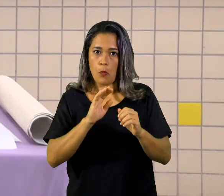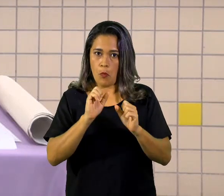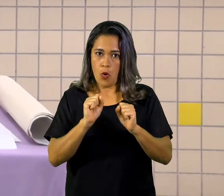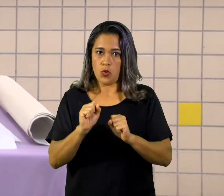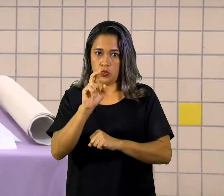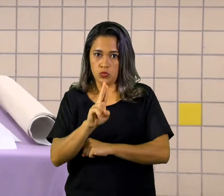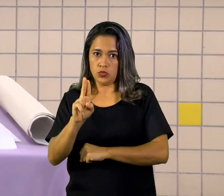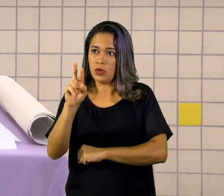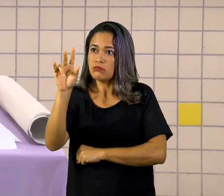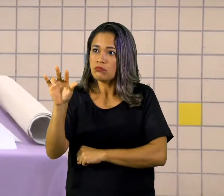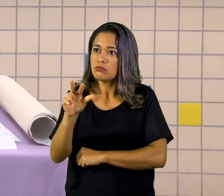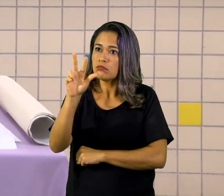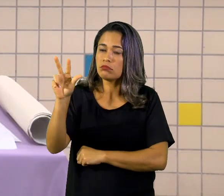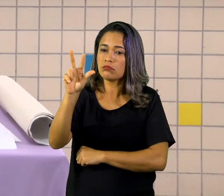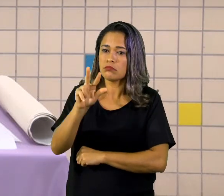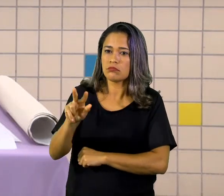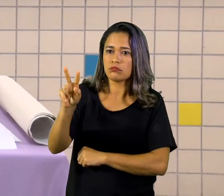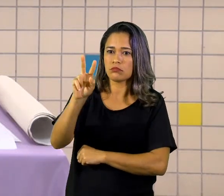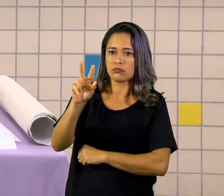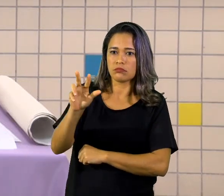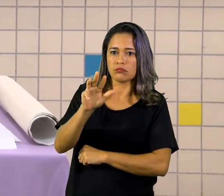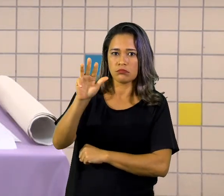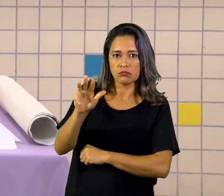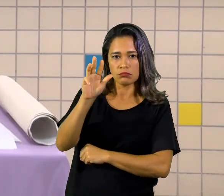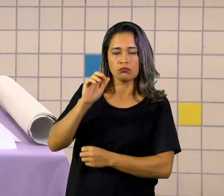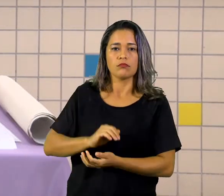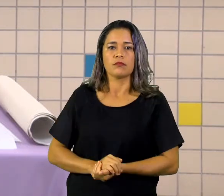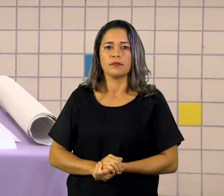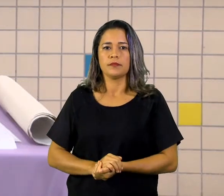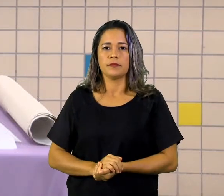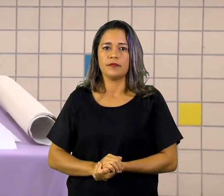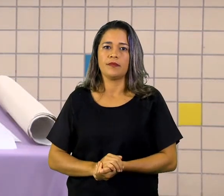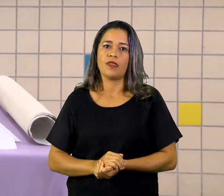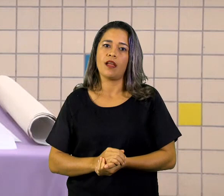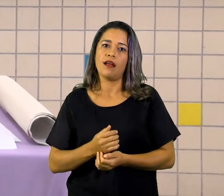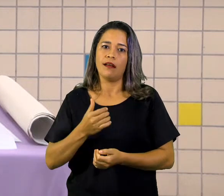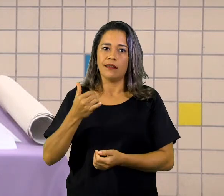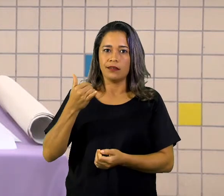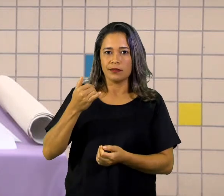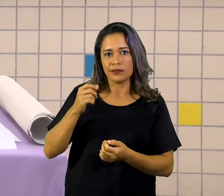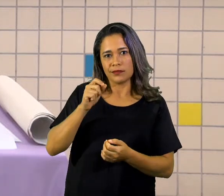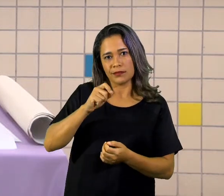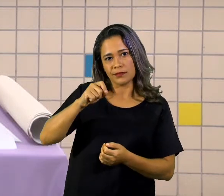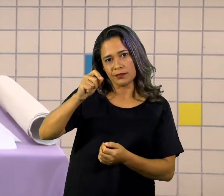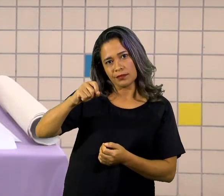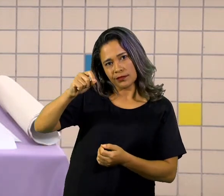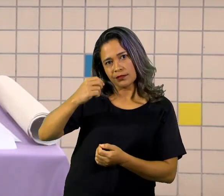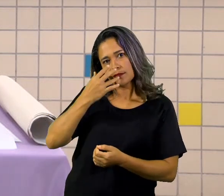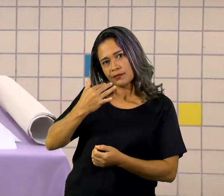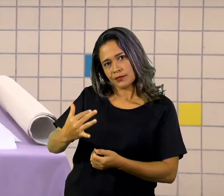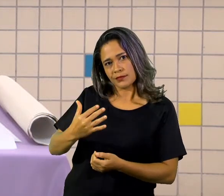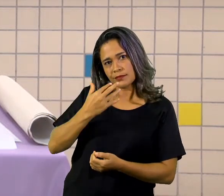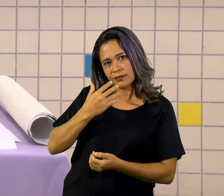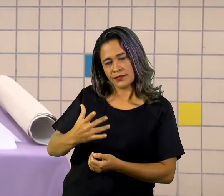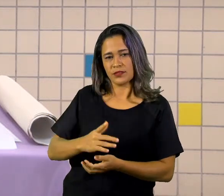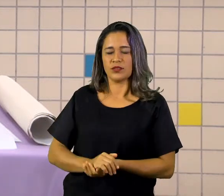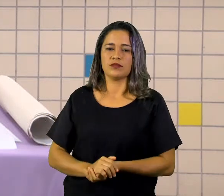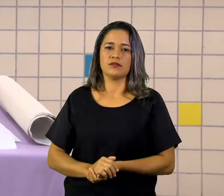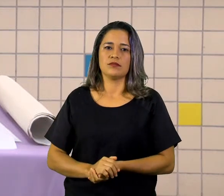dedos também são riscadores. Os dedos, as canetinhas, os lápis